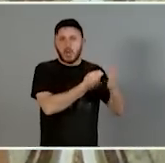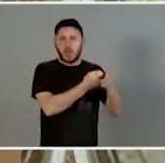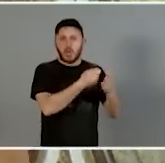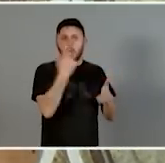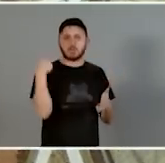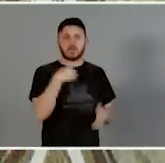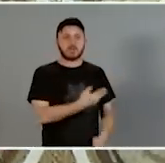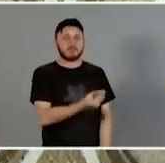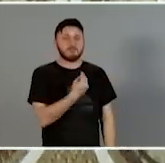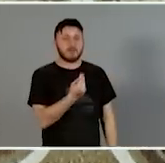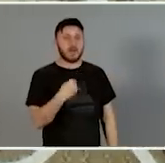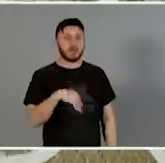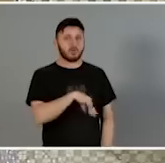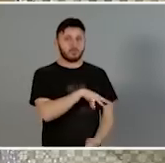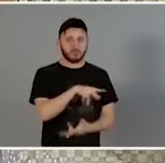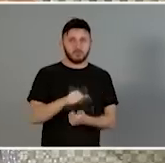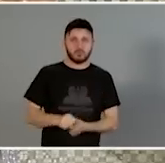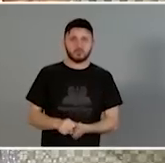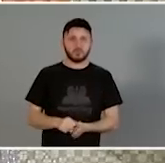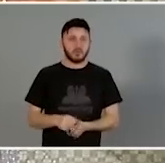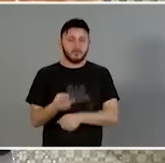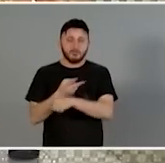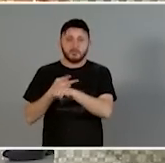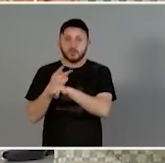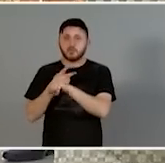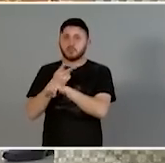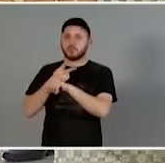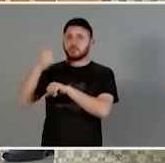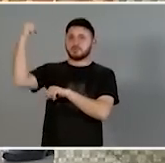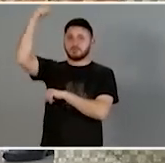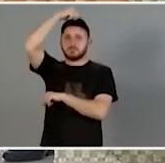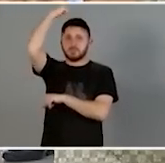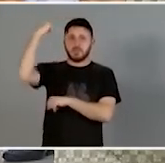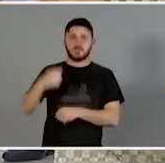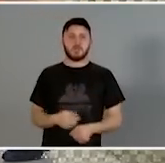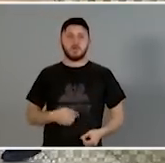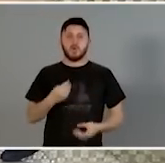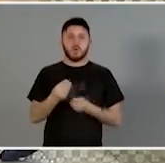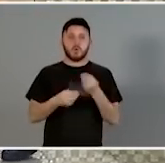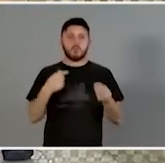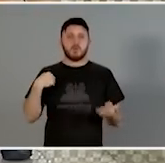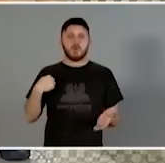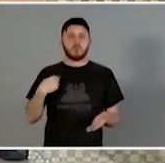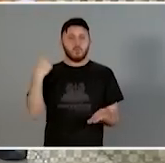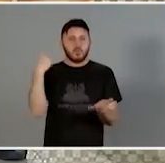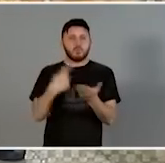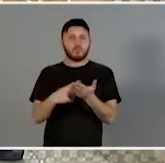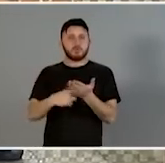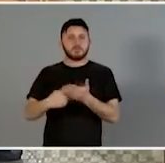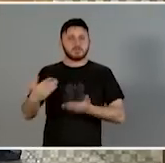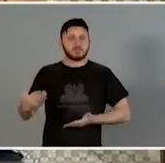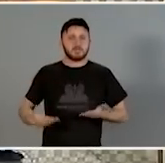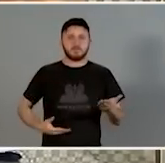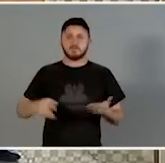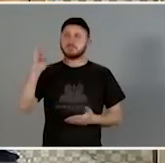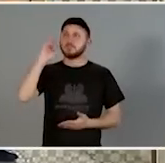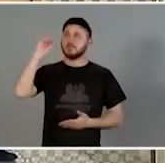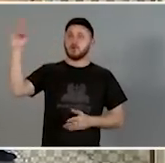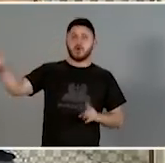humana em busca da santidade. É o preço que eu pago por estar no serviço do Senhor. Isso é